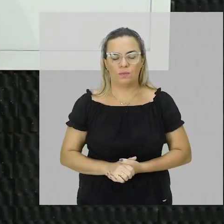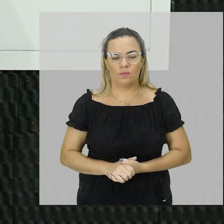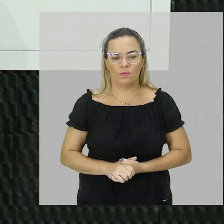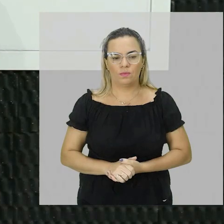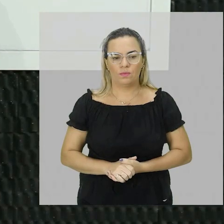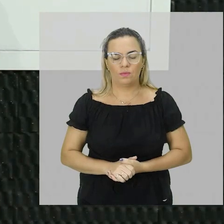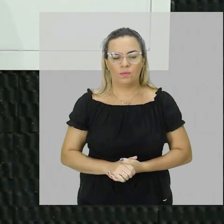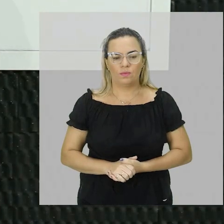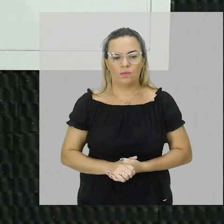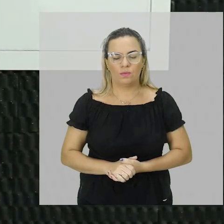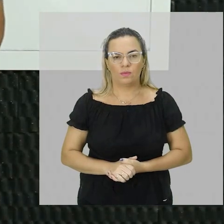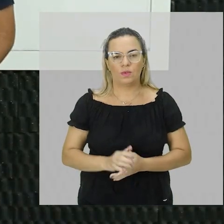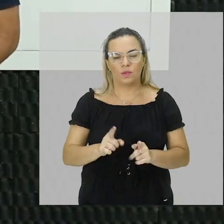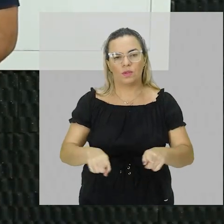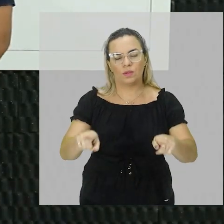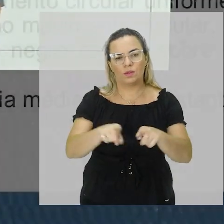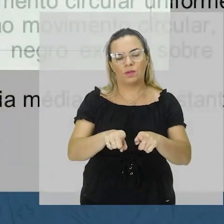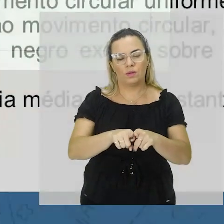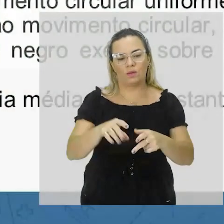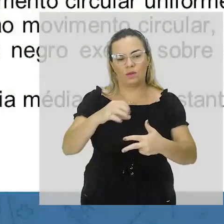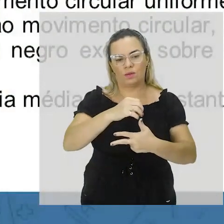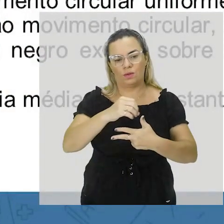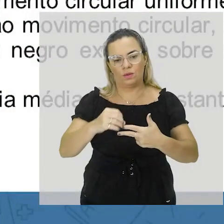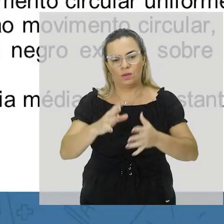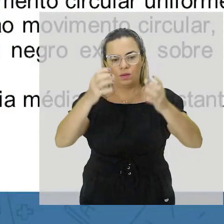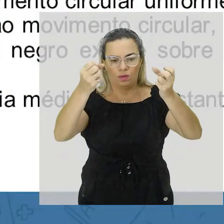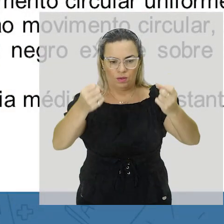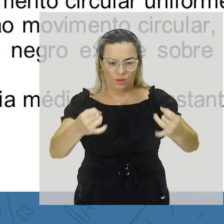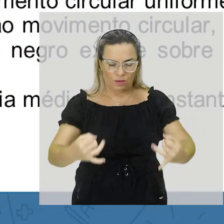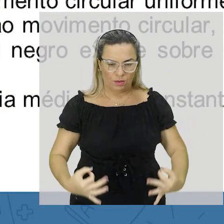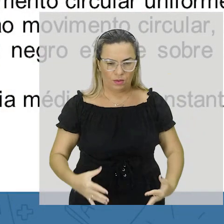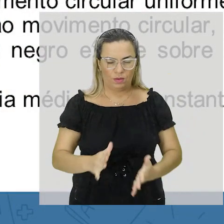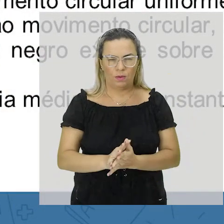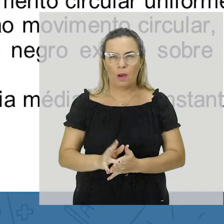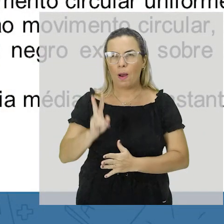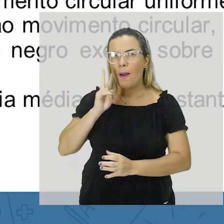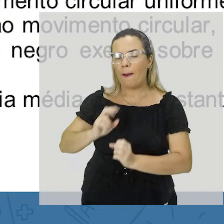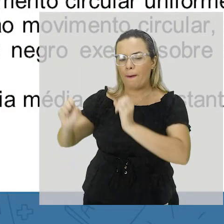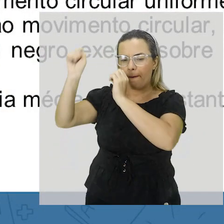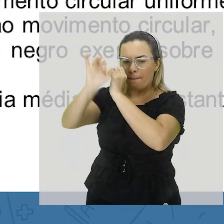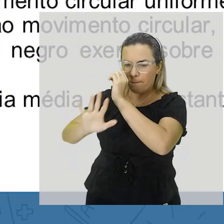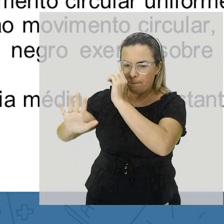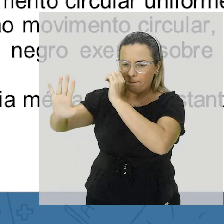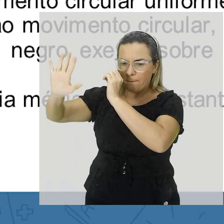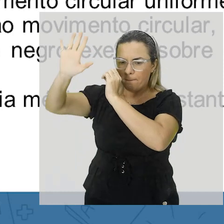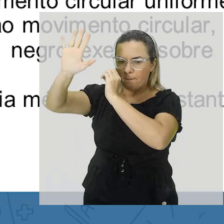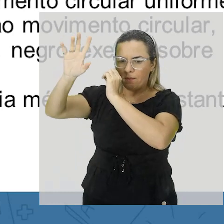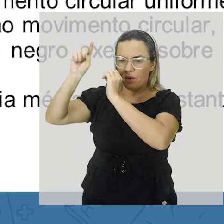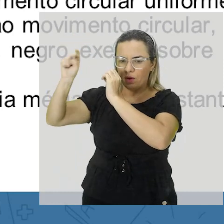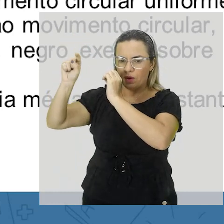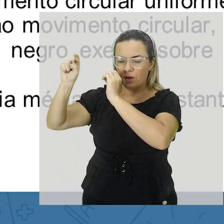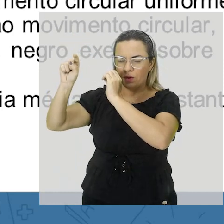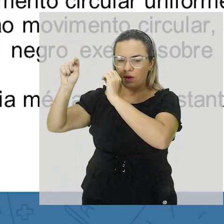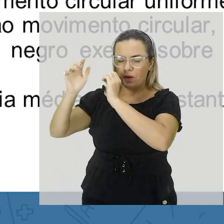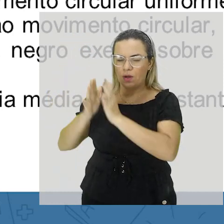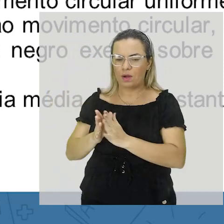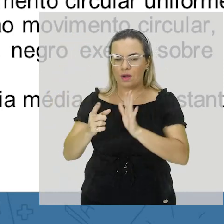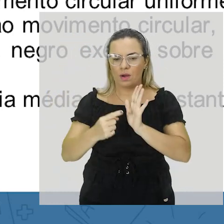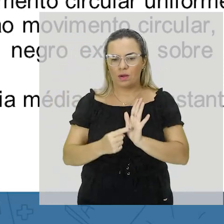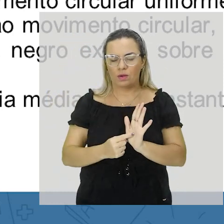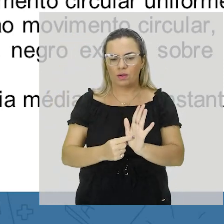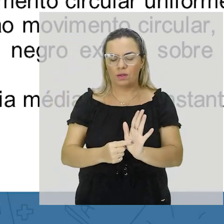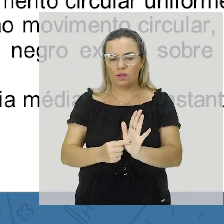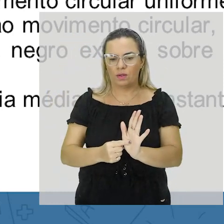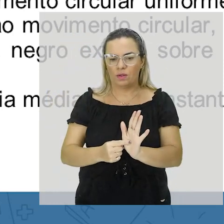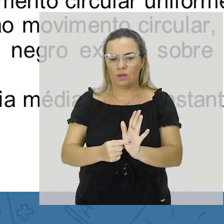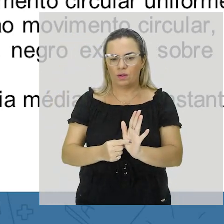Na segunda questão, que também é uma questão do Enem, diz o seguinte, ó. Observações astronômicas indicam